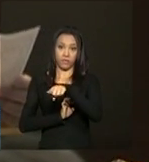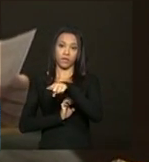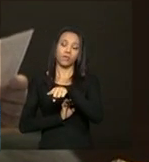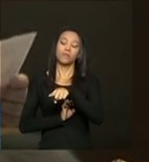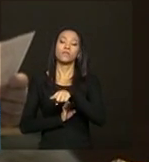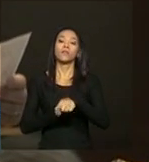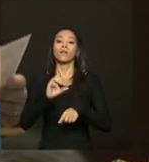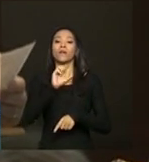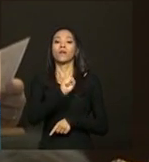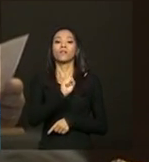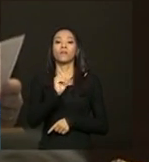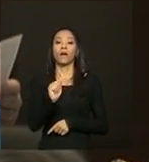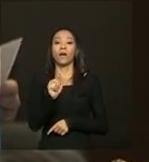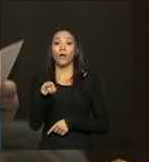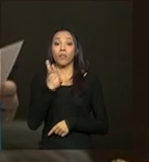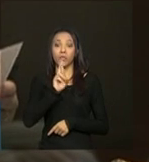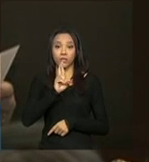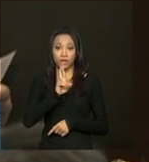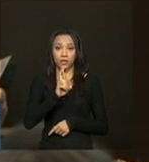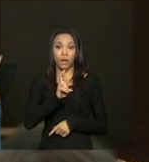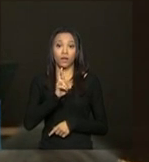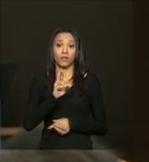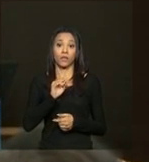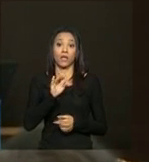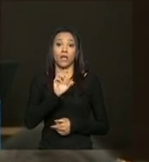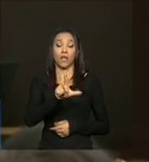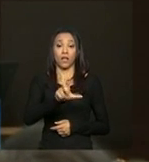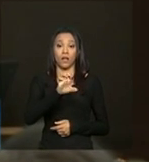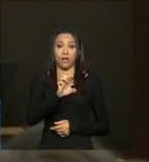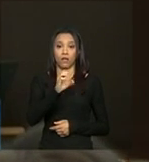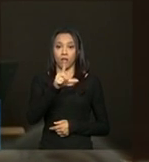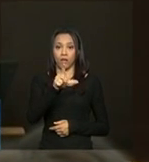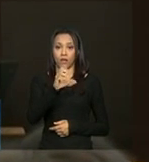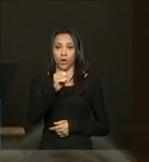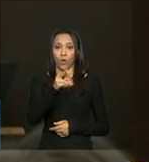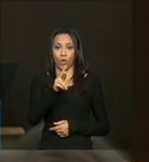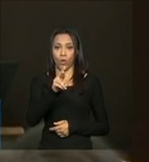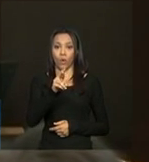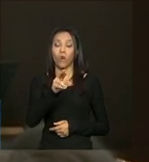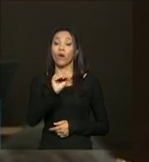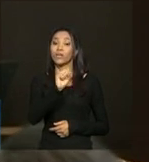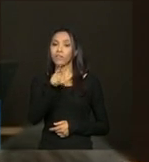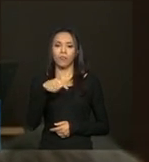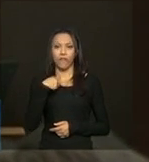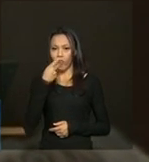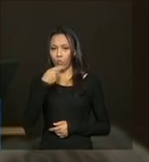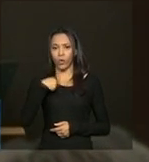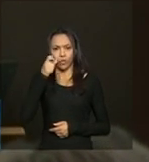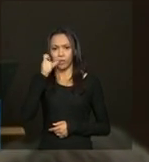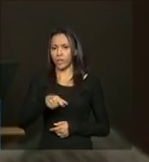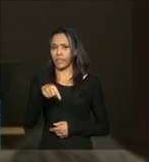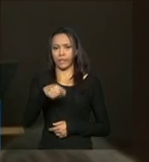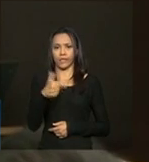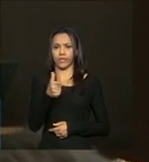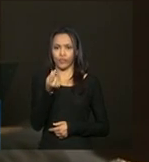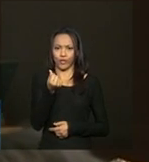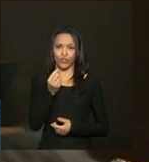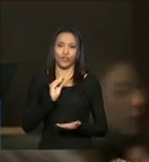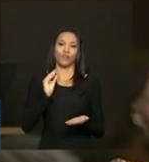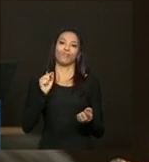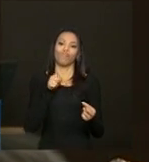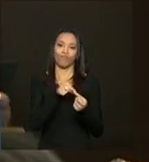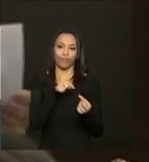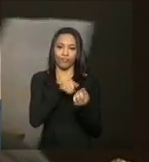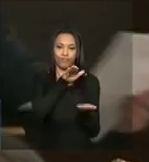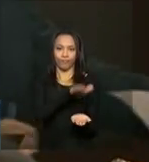Energia S.A., representado pelo escritório Lerosa, declara que não possui interesse em apresentar a proposta financeira para o